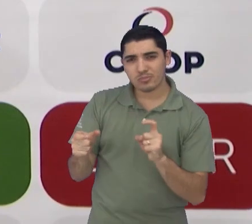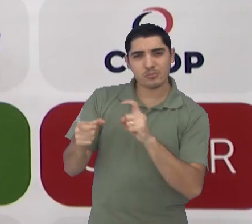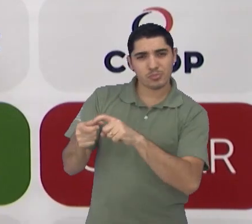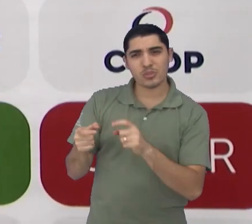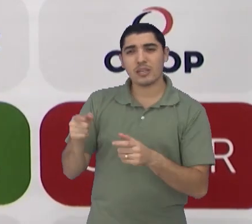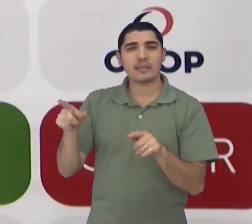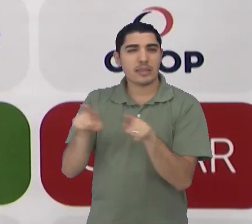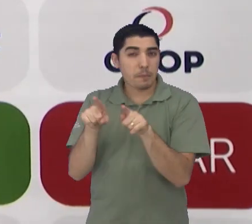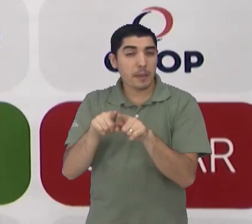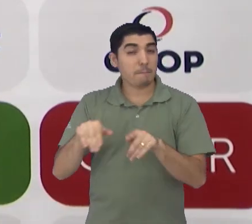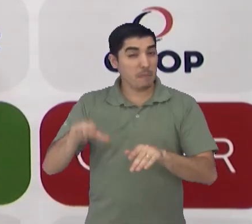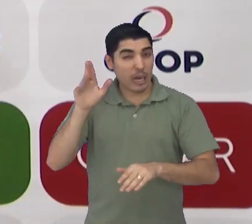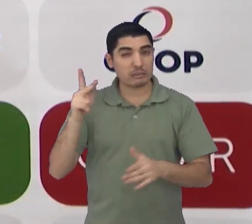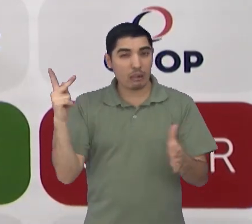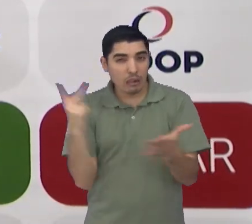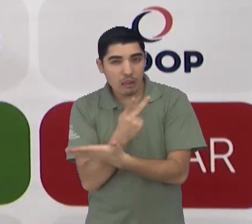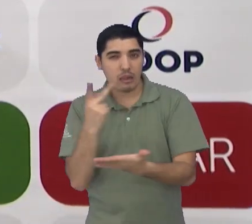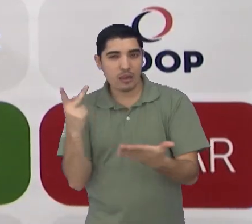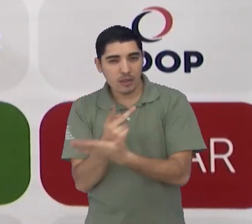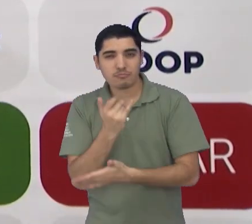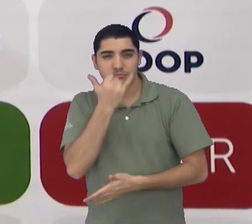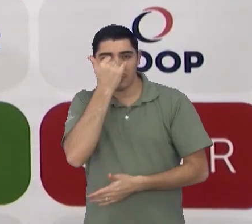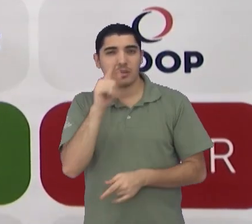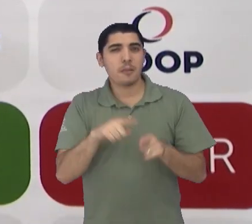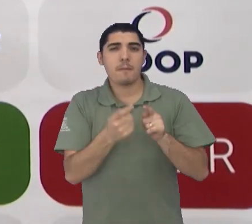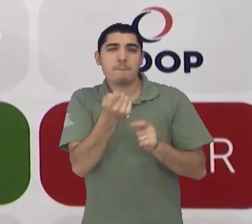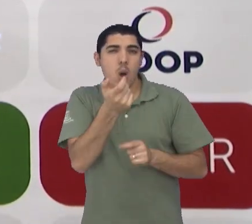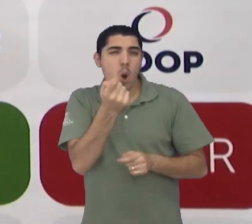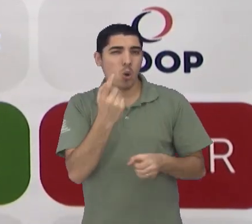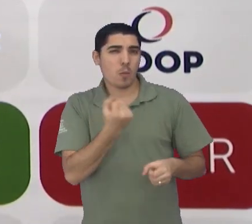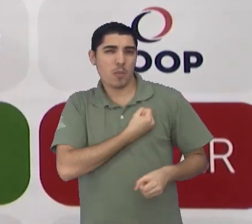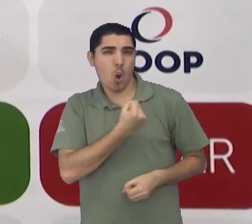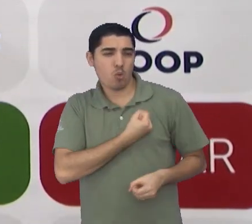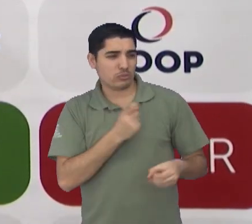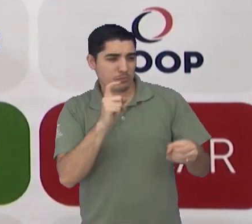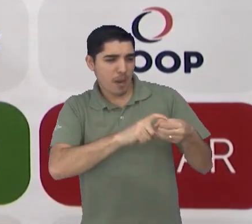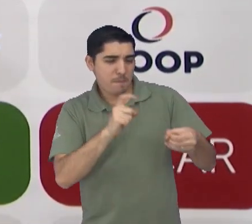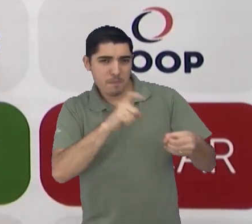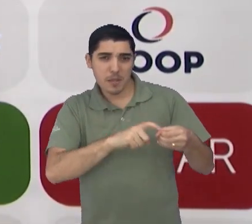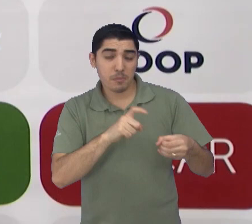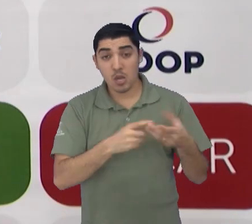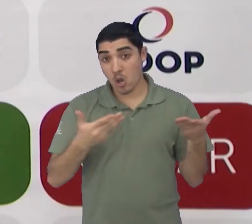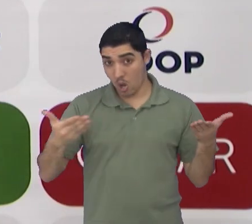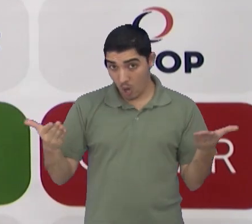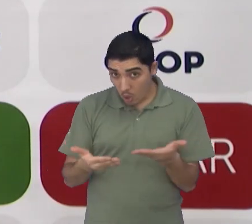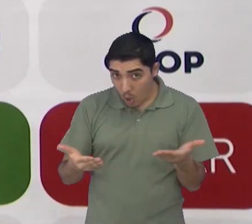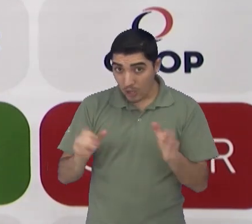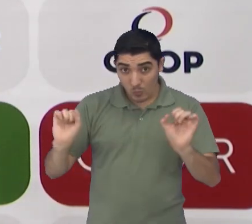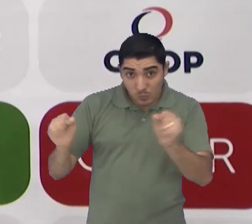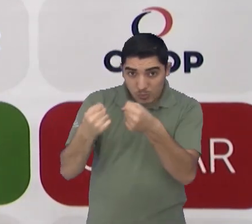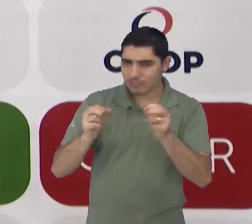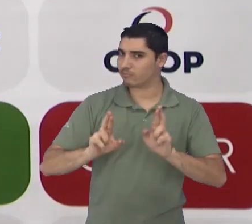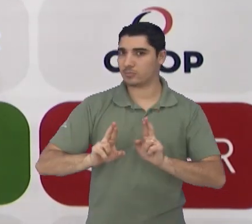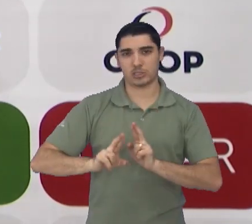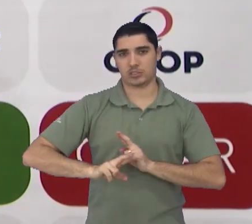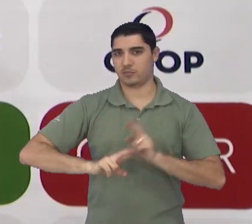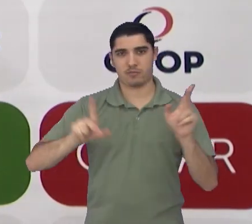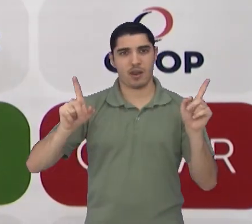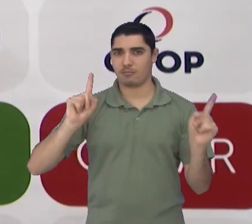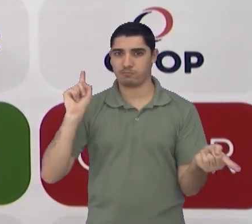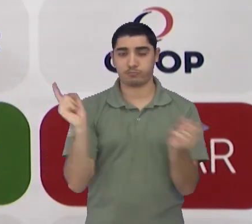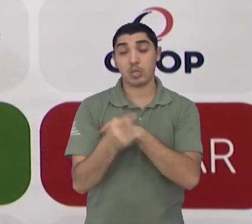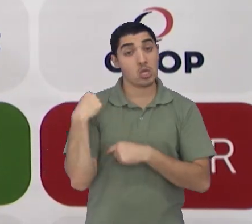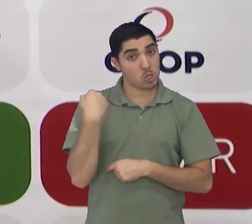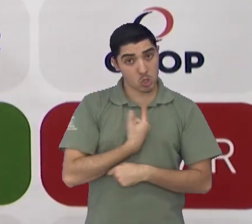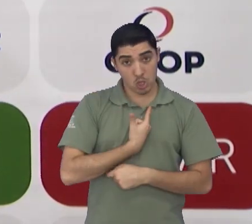errando bastante os dois times, baixo aproveitamento dos dois. Então acho que vai ser totalmente diferente a série e nós temos que estar